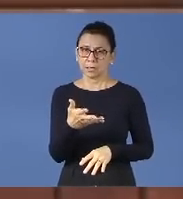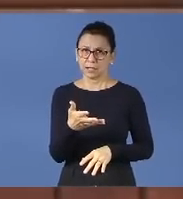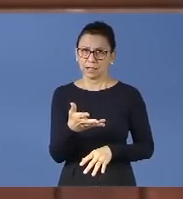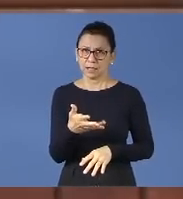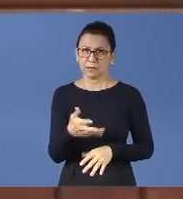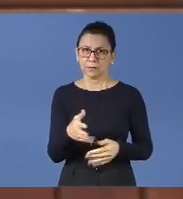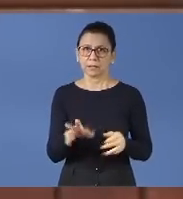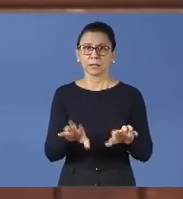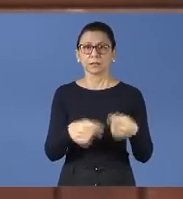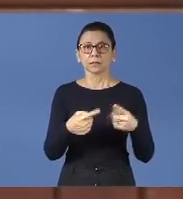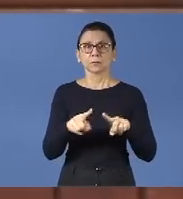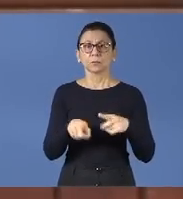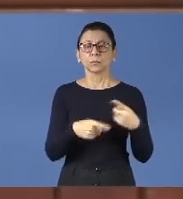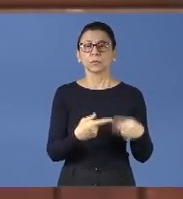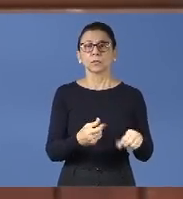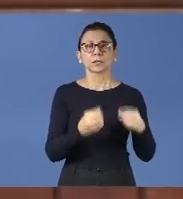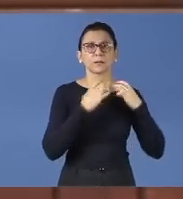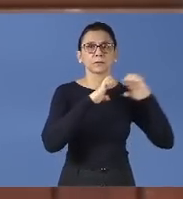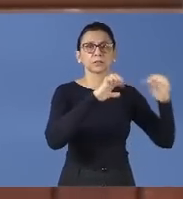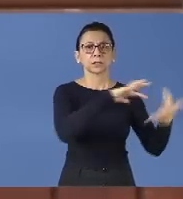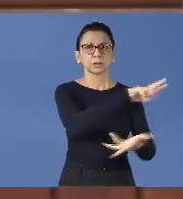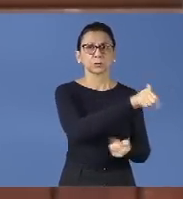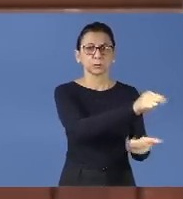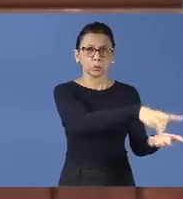ir para lá, que tem muito lugar.